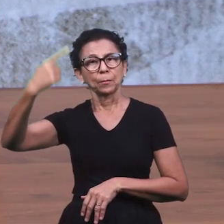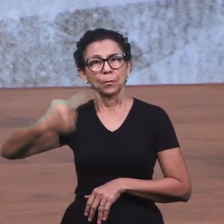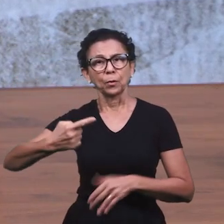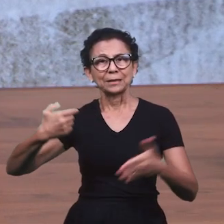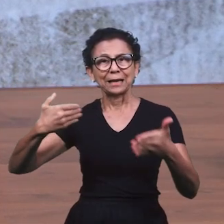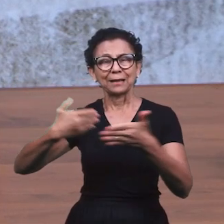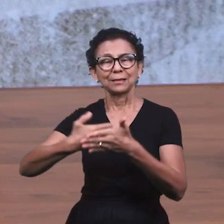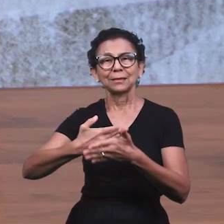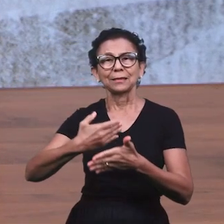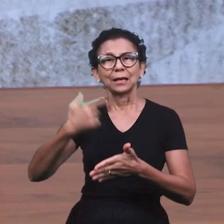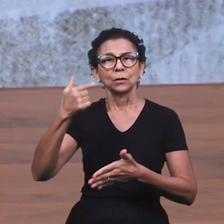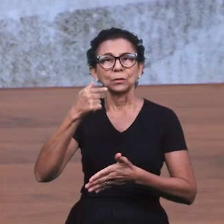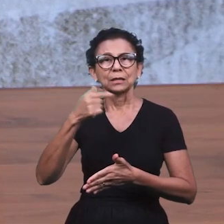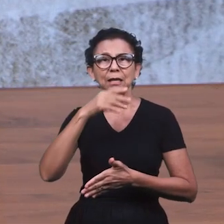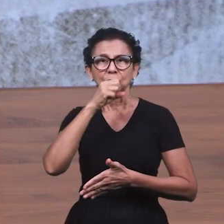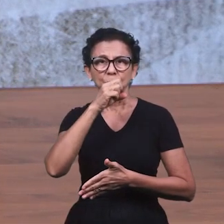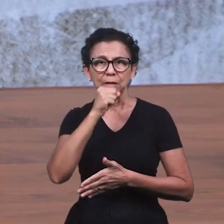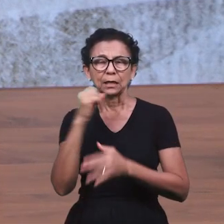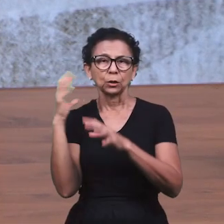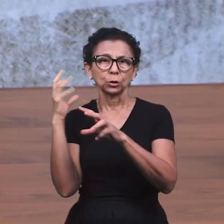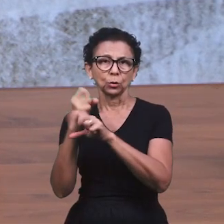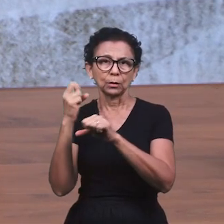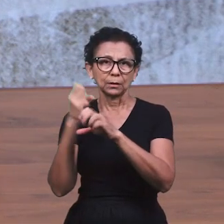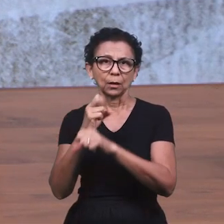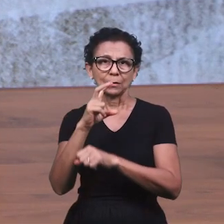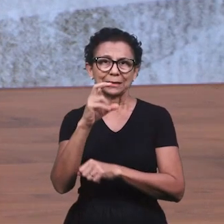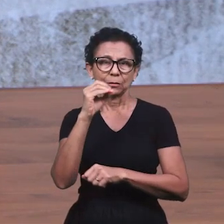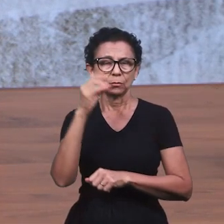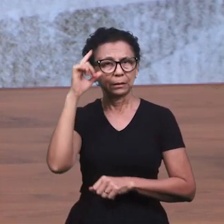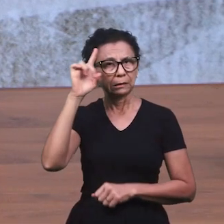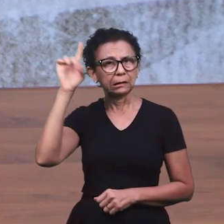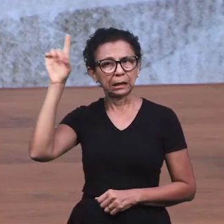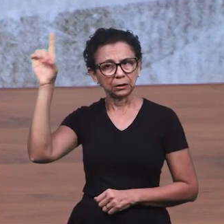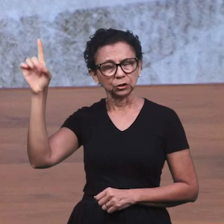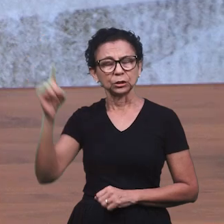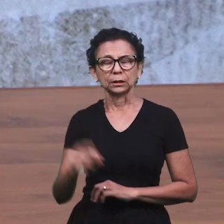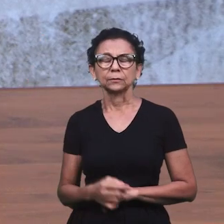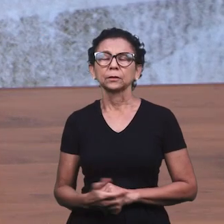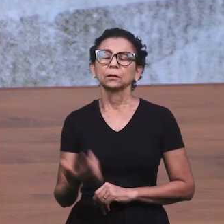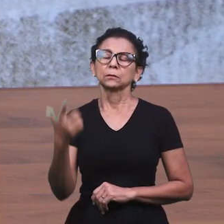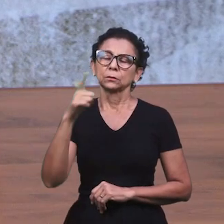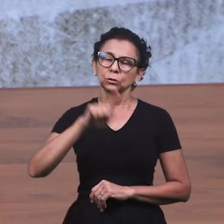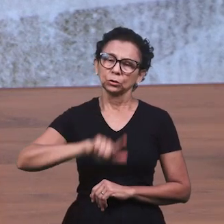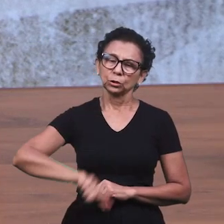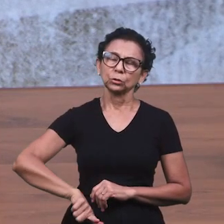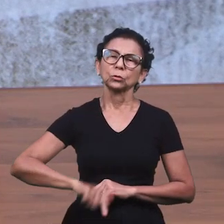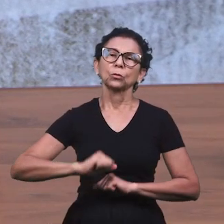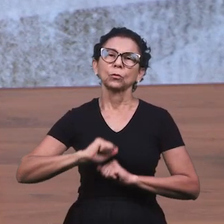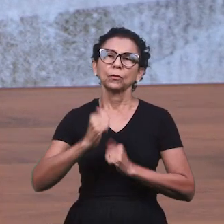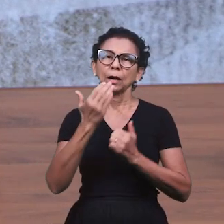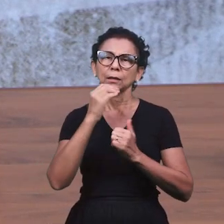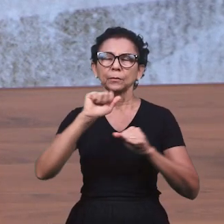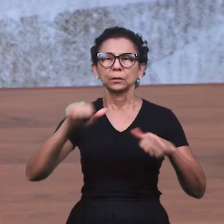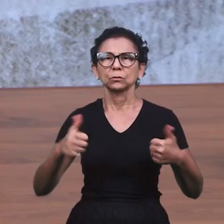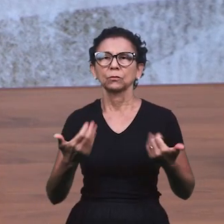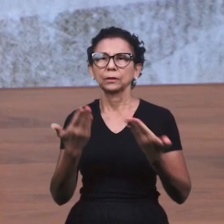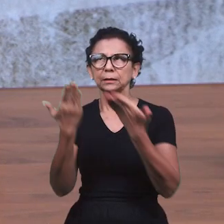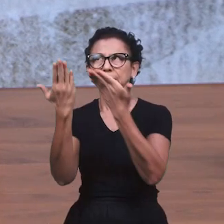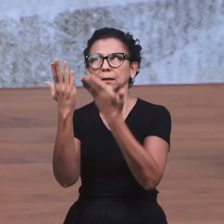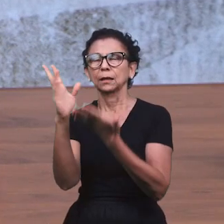contareis 50 dias. Então, oferecereis nova oferta de manjares ao